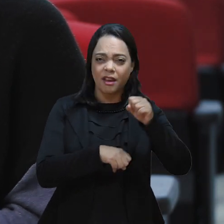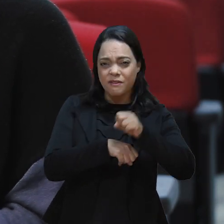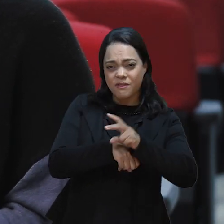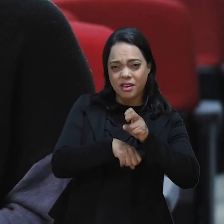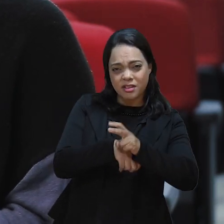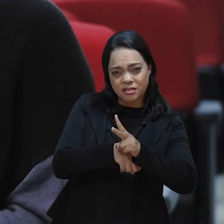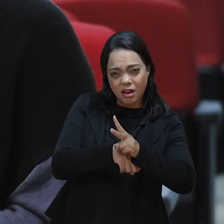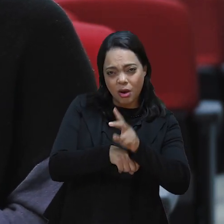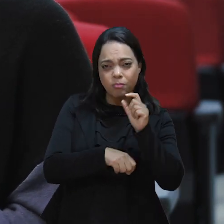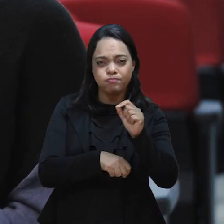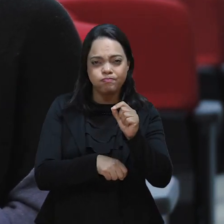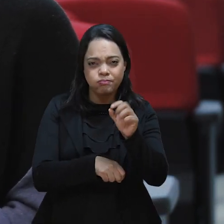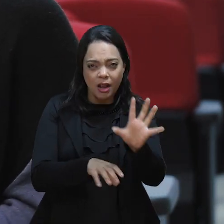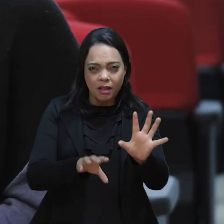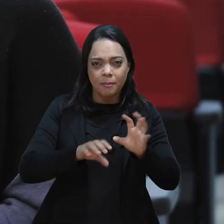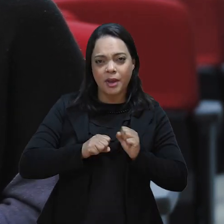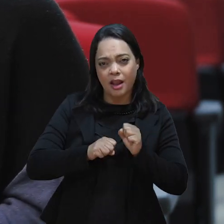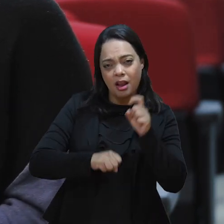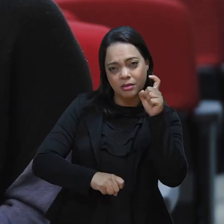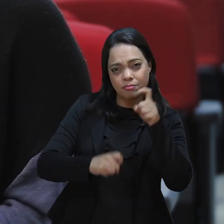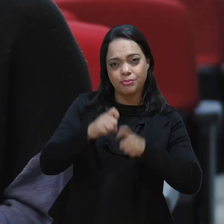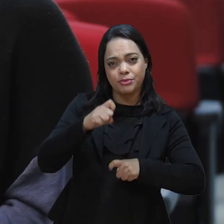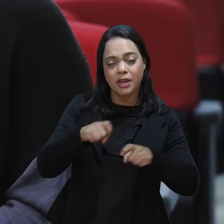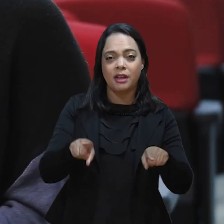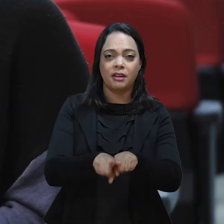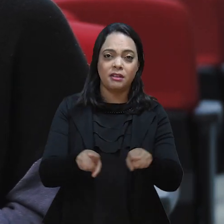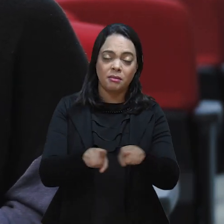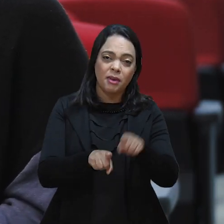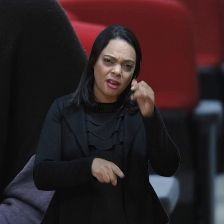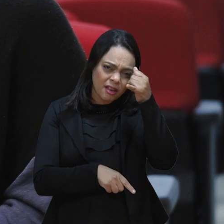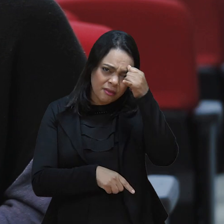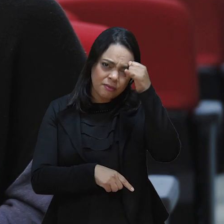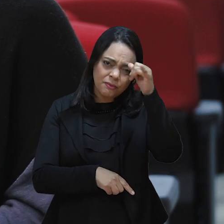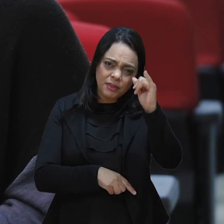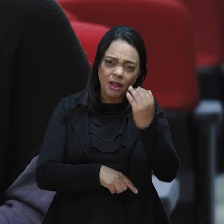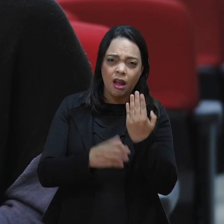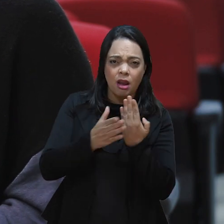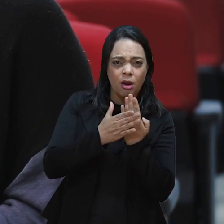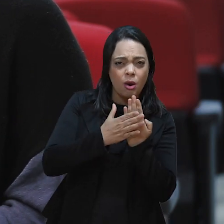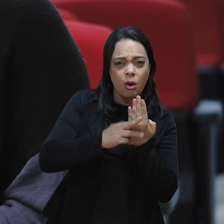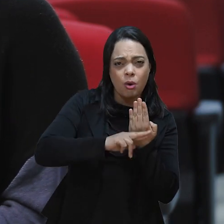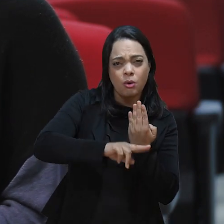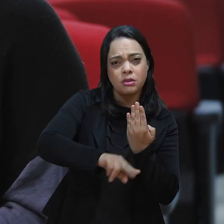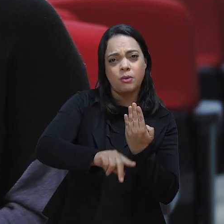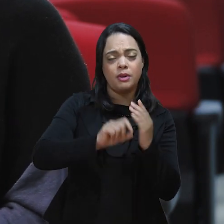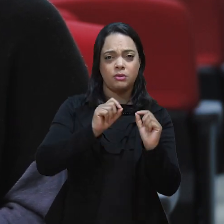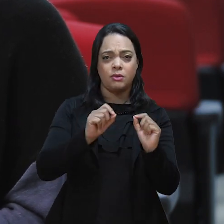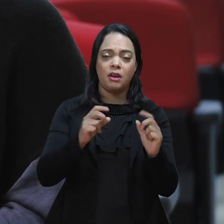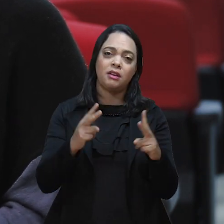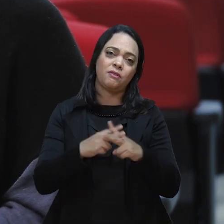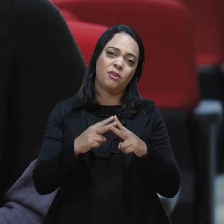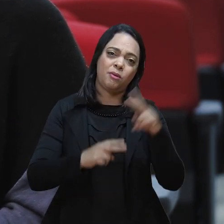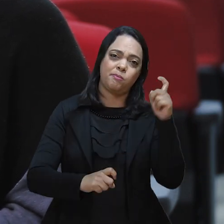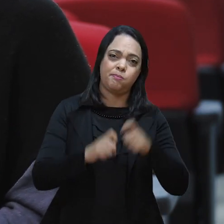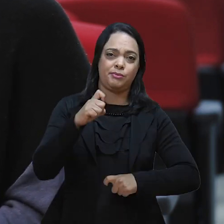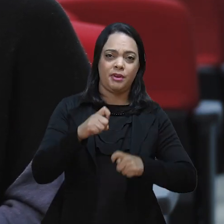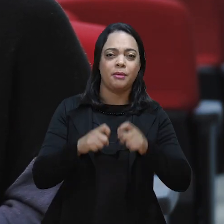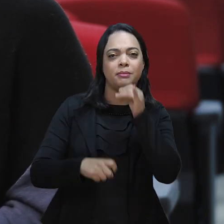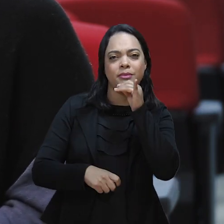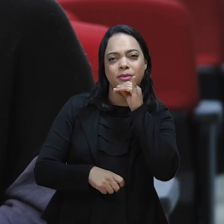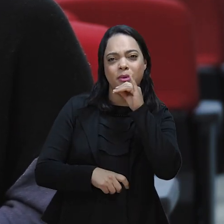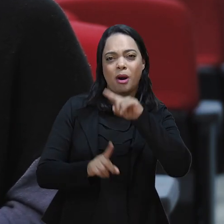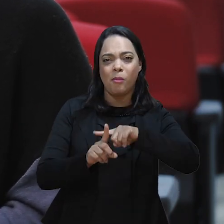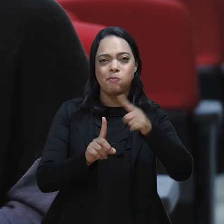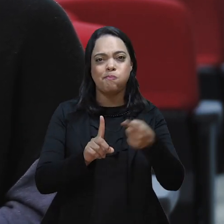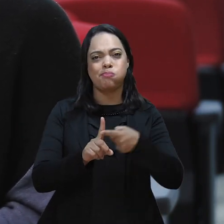sexualmente transmissíveis e prevenção de algumas consequências da violência sexual, como a gravidez indesejada. Então,